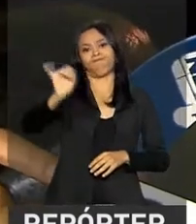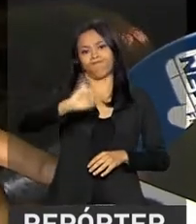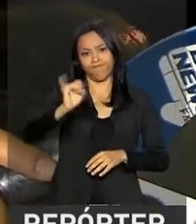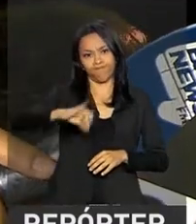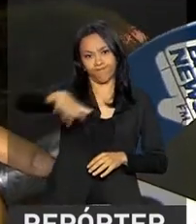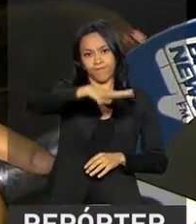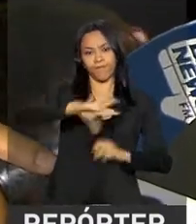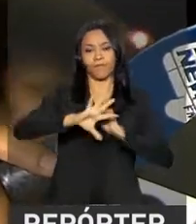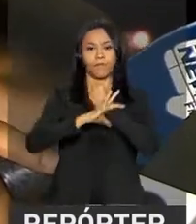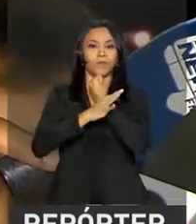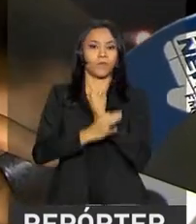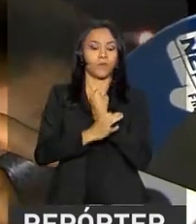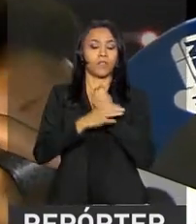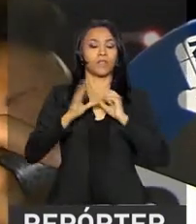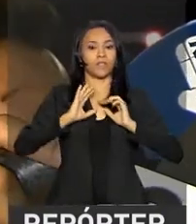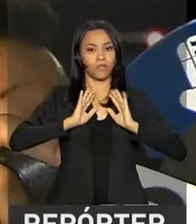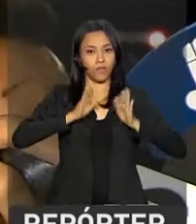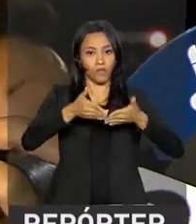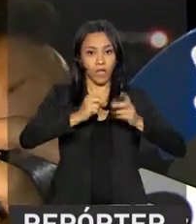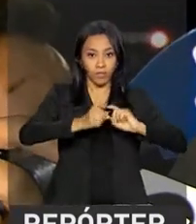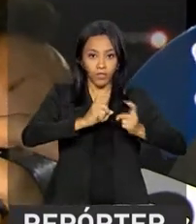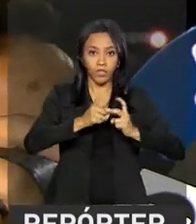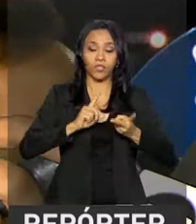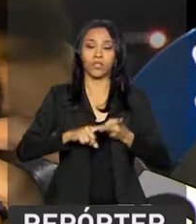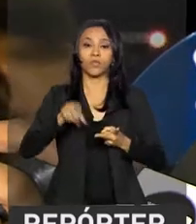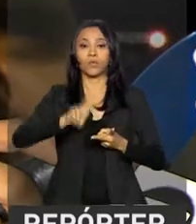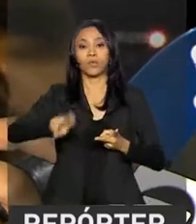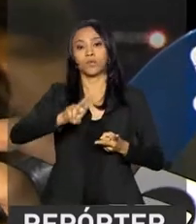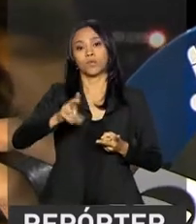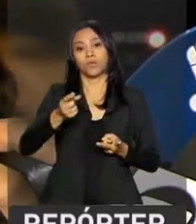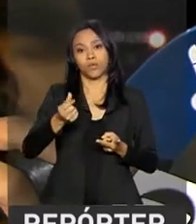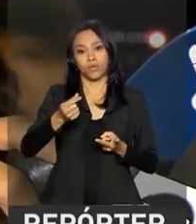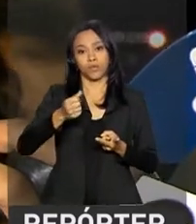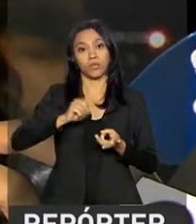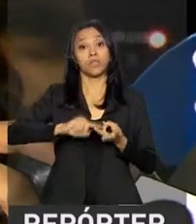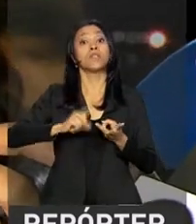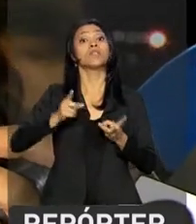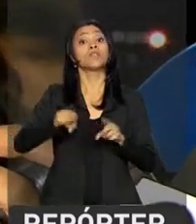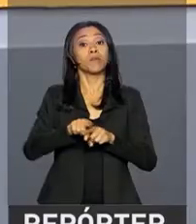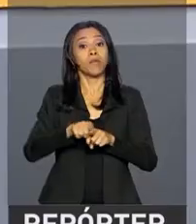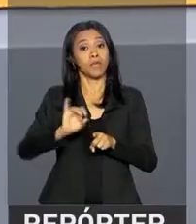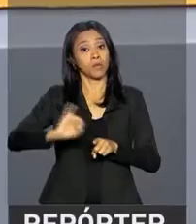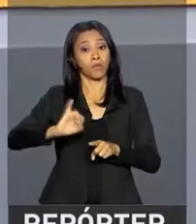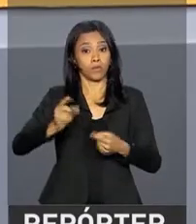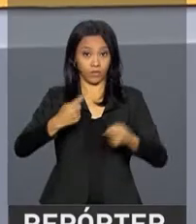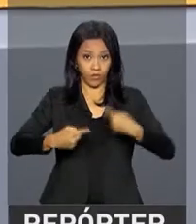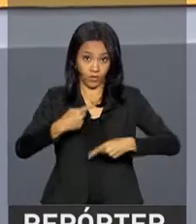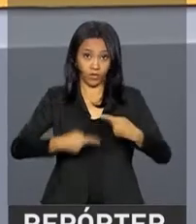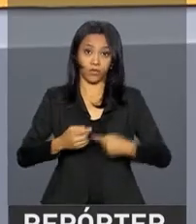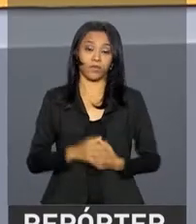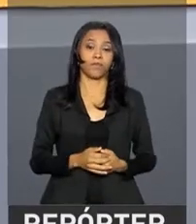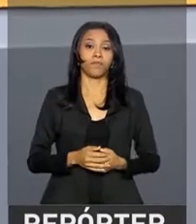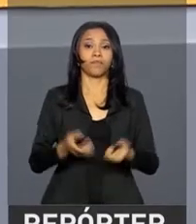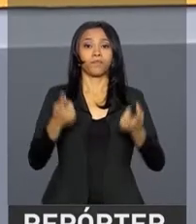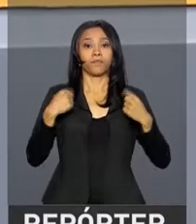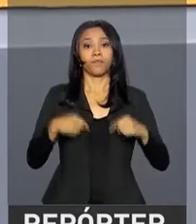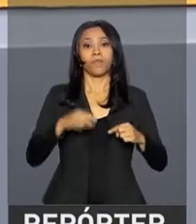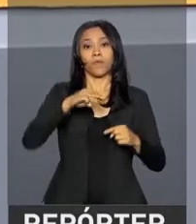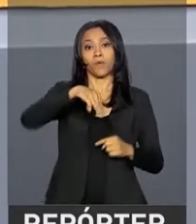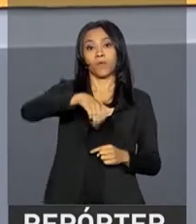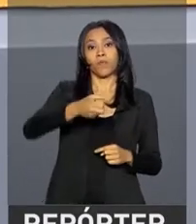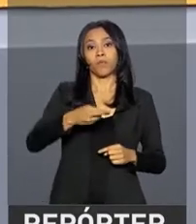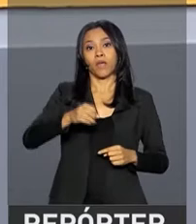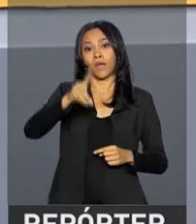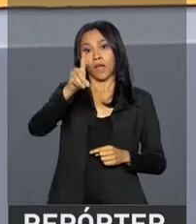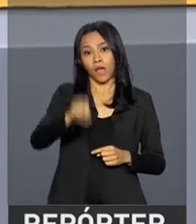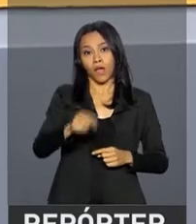administrativa na otimização de recursos e da dehs relevância políticas o mercado financeiro eleva mais